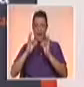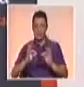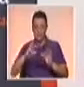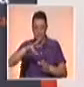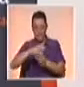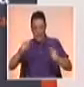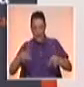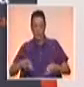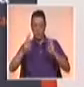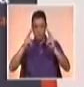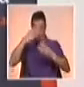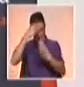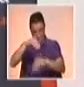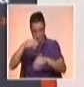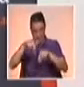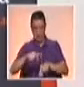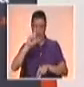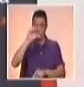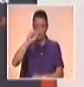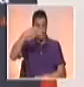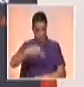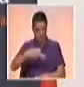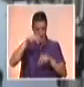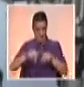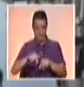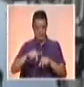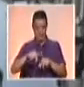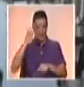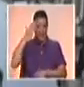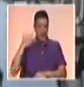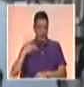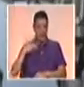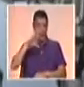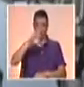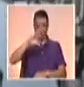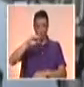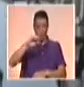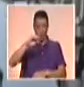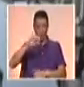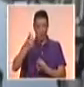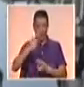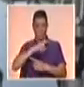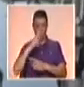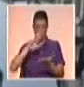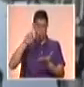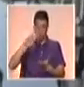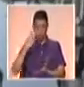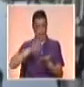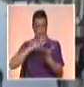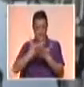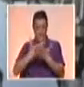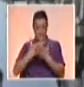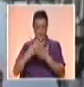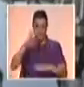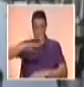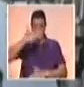material disponível para o ensino desta língua. Neste sentido, Anabela e Fernando Baltazar, ambos intérpretes, redigiram